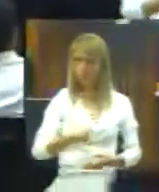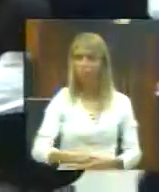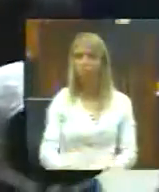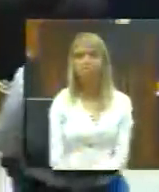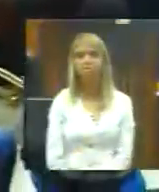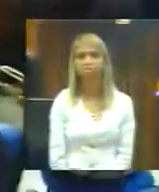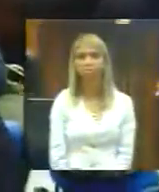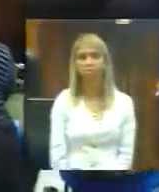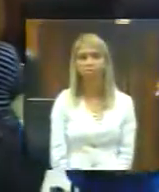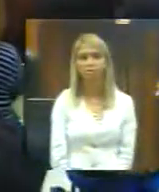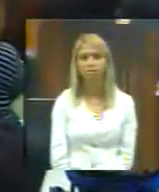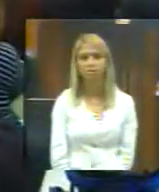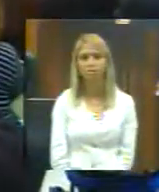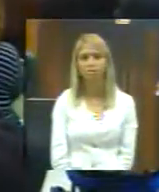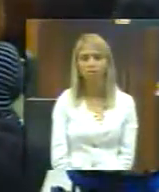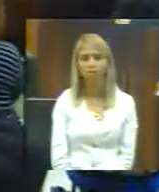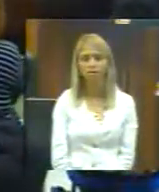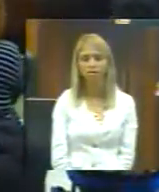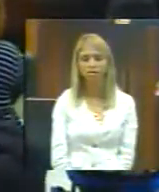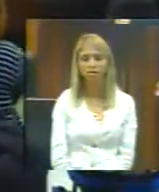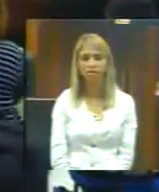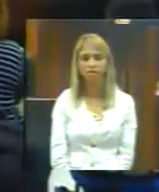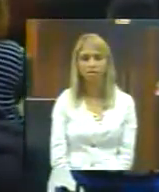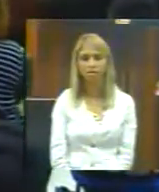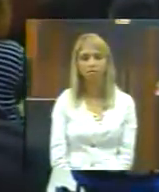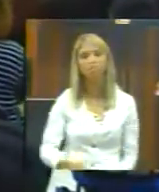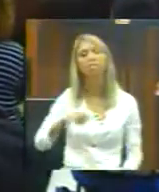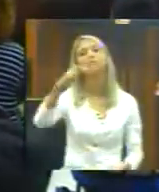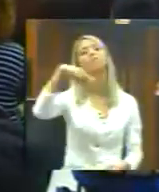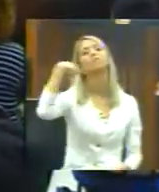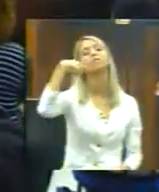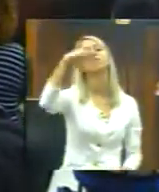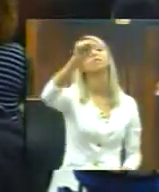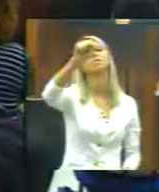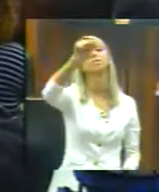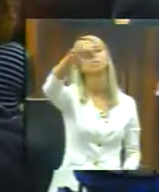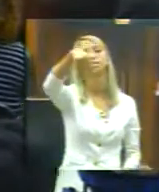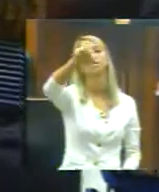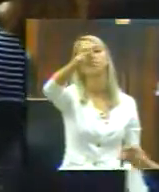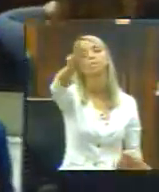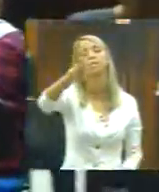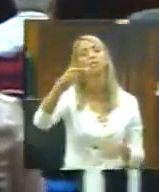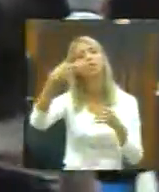Com a palavra, o nosso nobre vereador Samir Emanuel Pereira Teixeira Dutra.